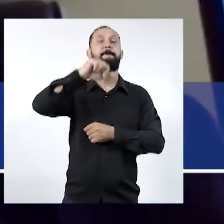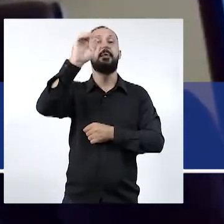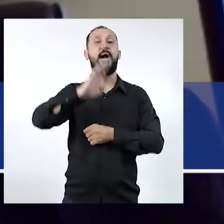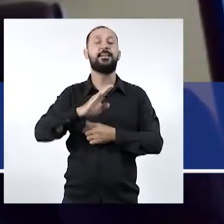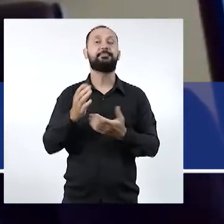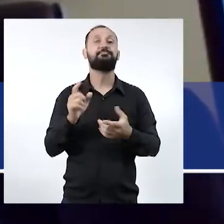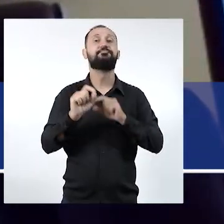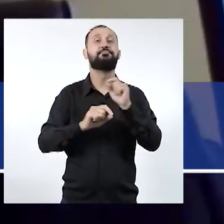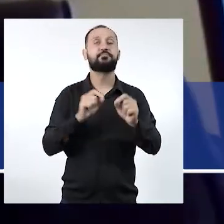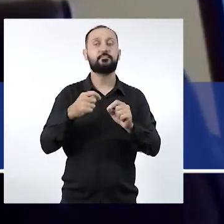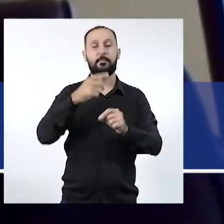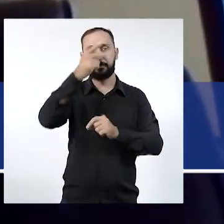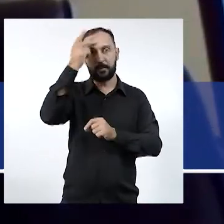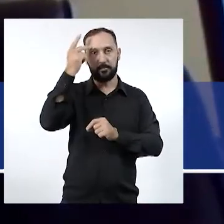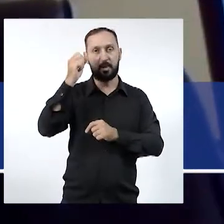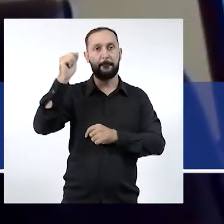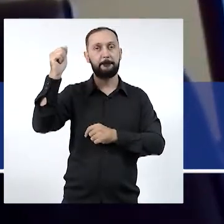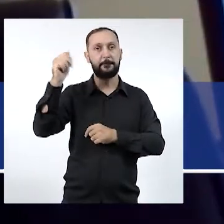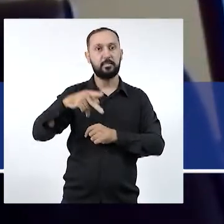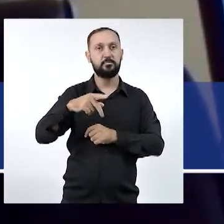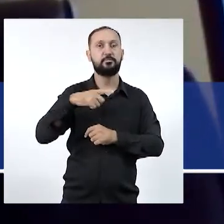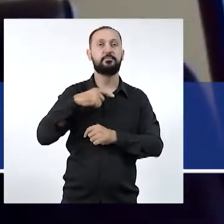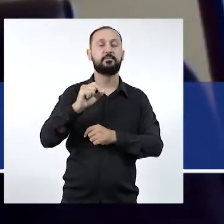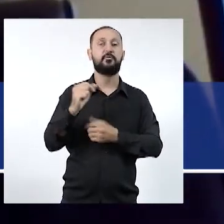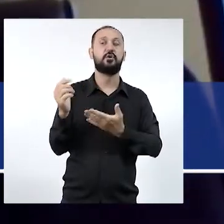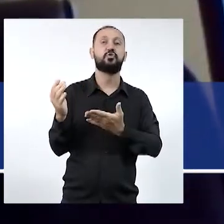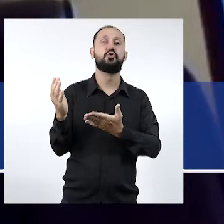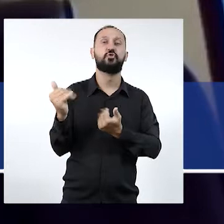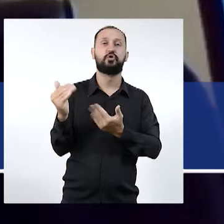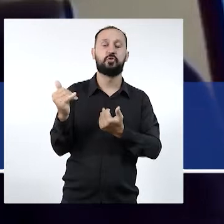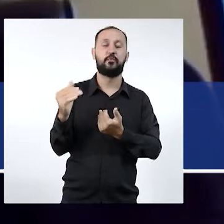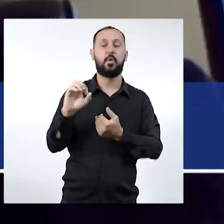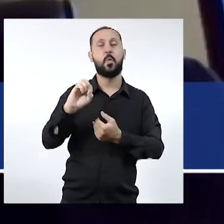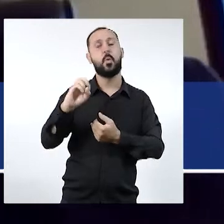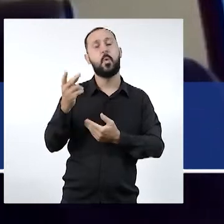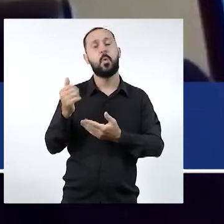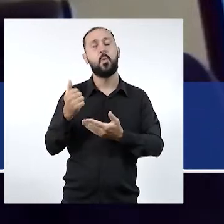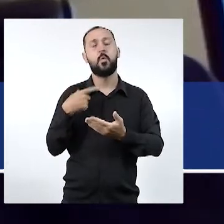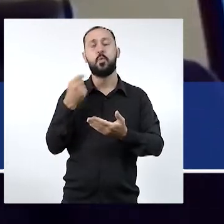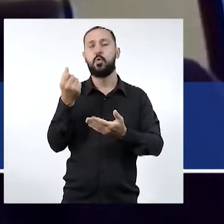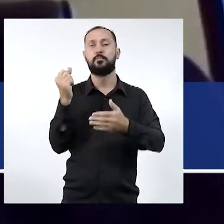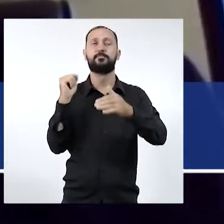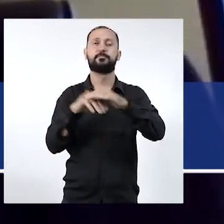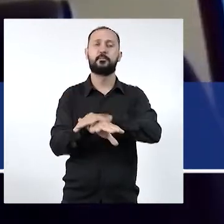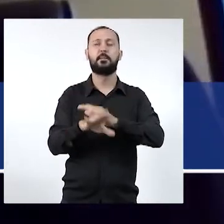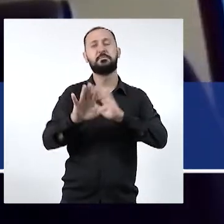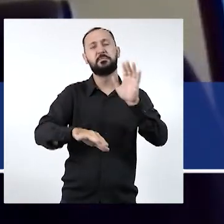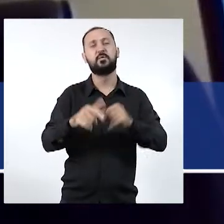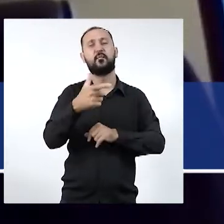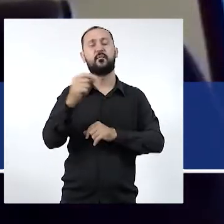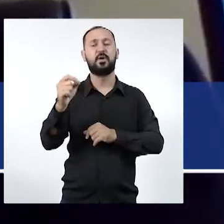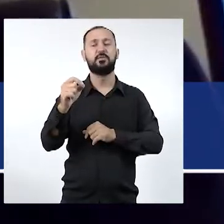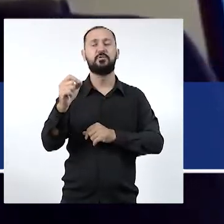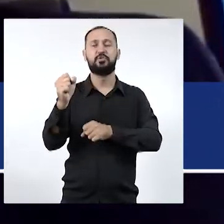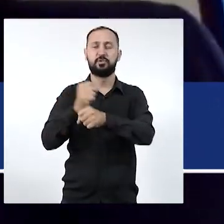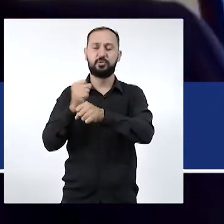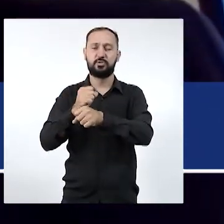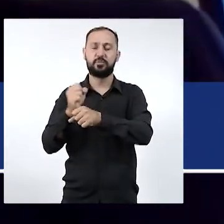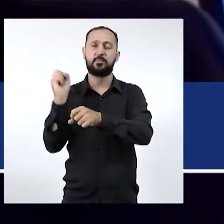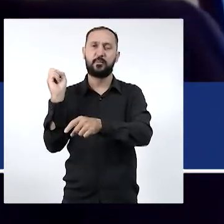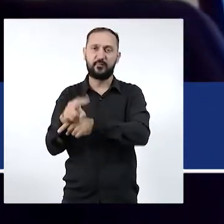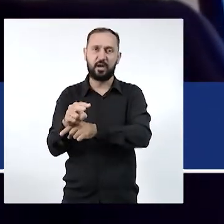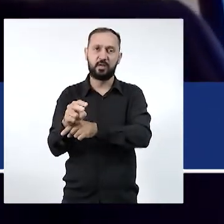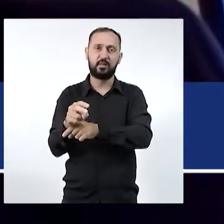tempo no Brasil, em que a pessoa se aposentava muito jovem ou contribuía, 20 anos